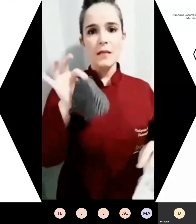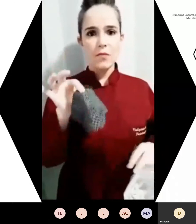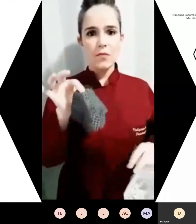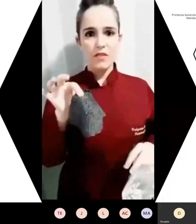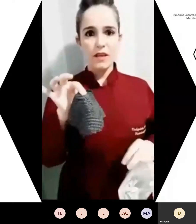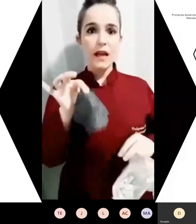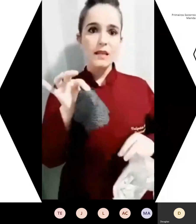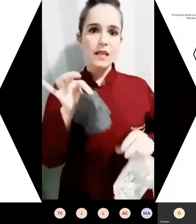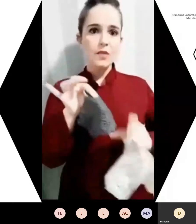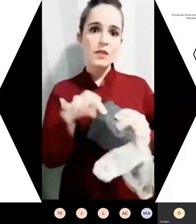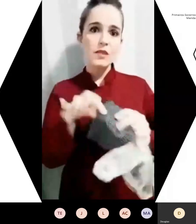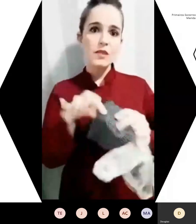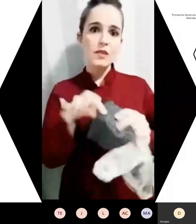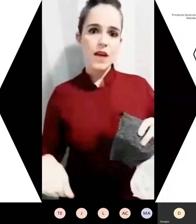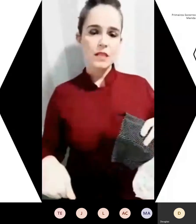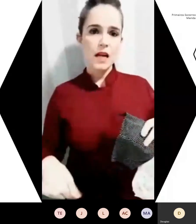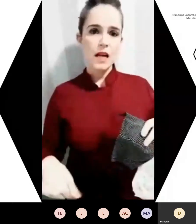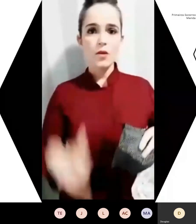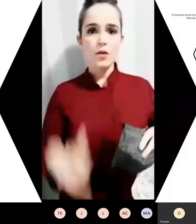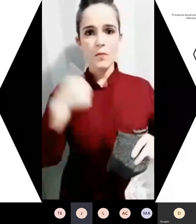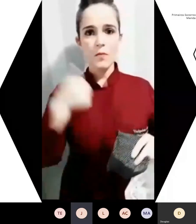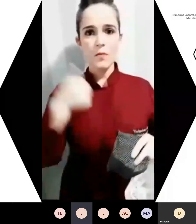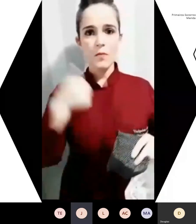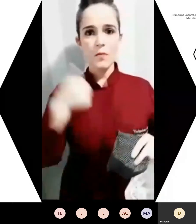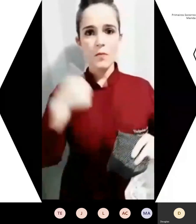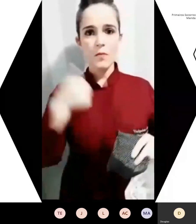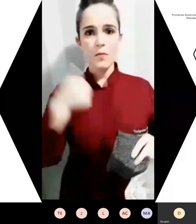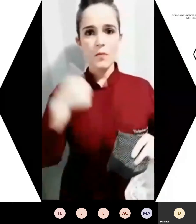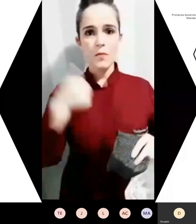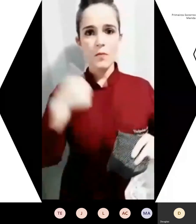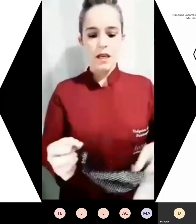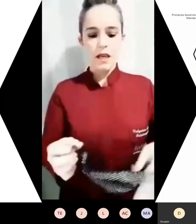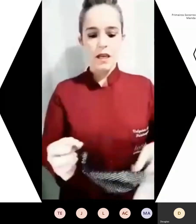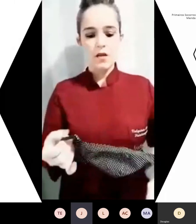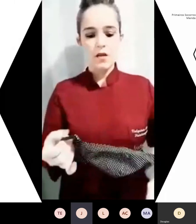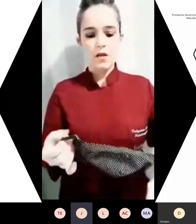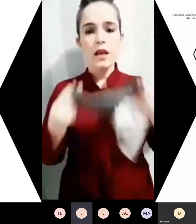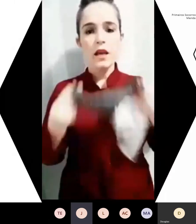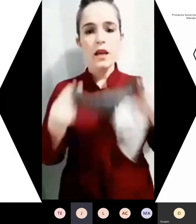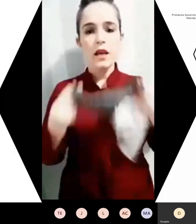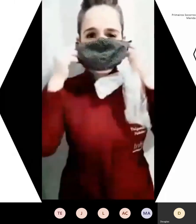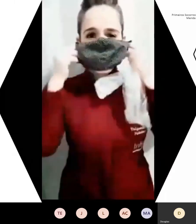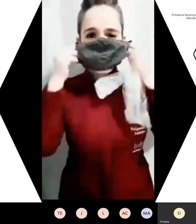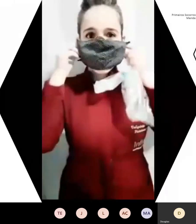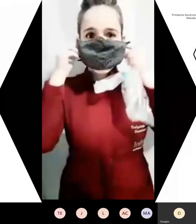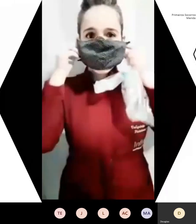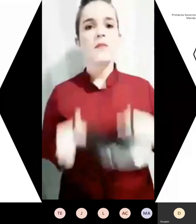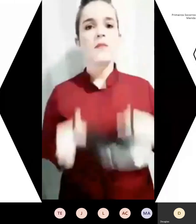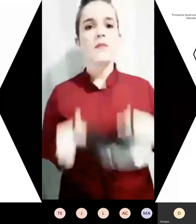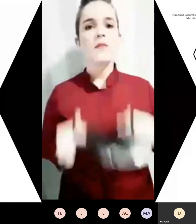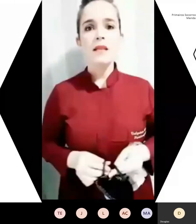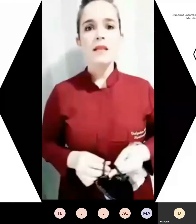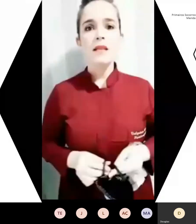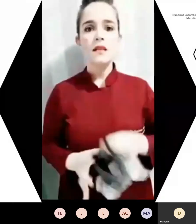essa máscara pode estar infectada e eu não sei, e vai contaminar a outra e pode me contaminar. Então, eu vou